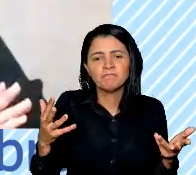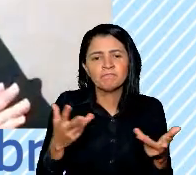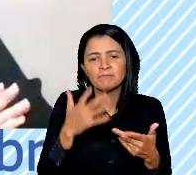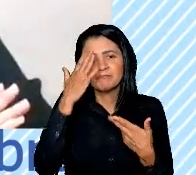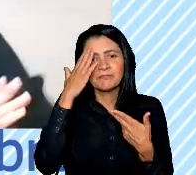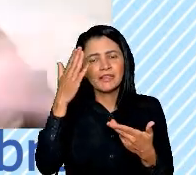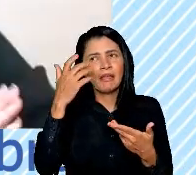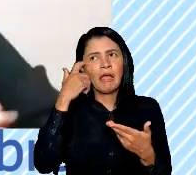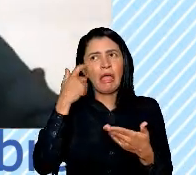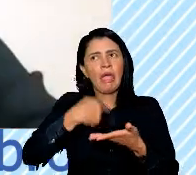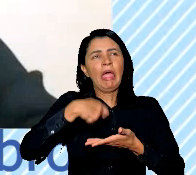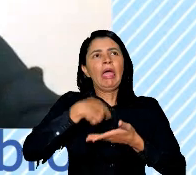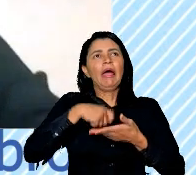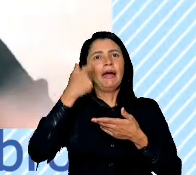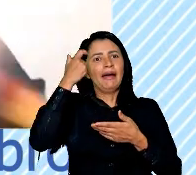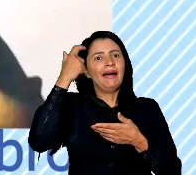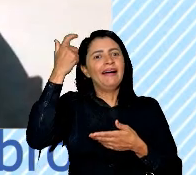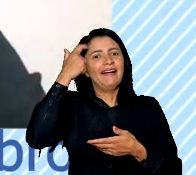a pensar, não é?